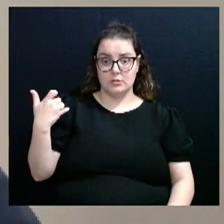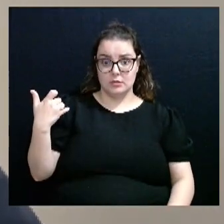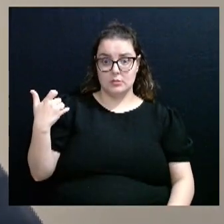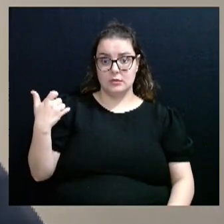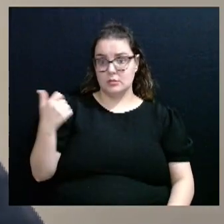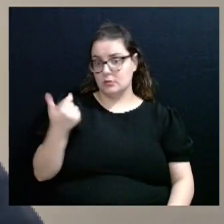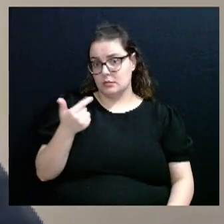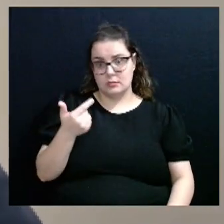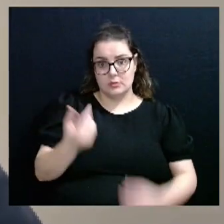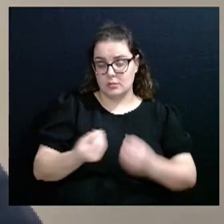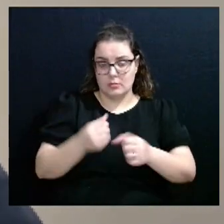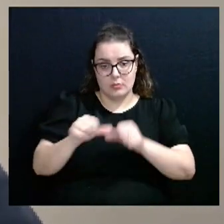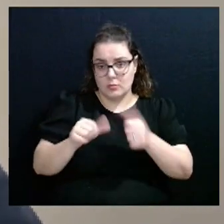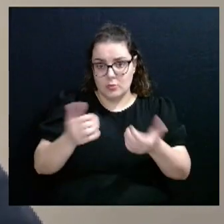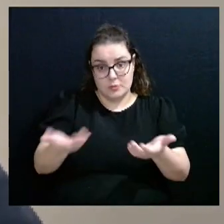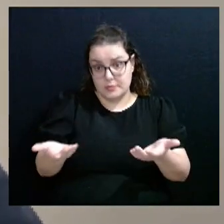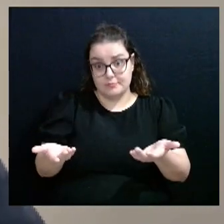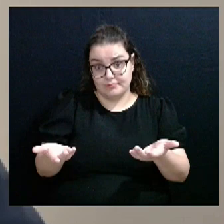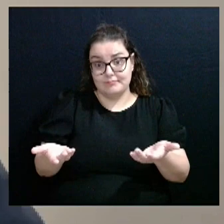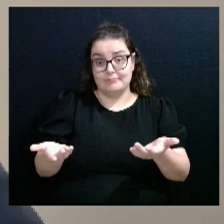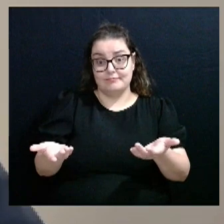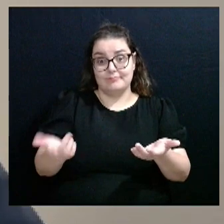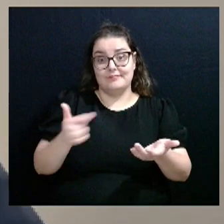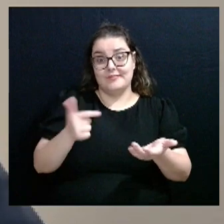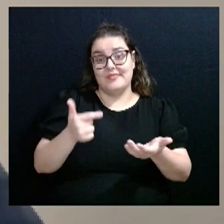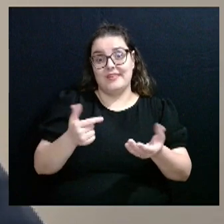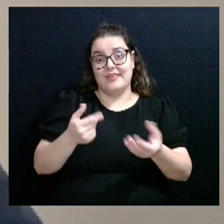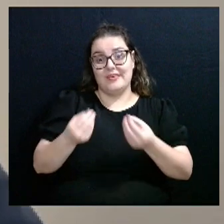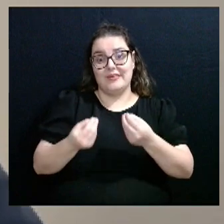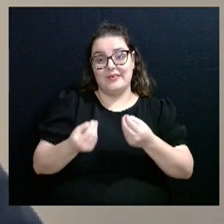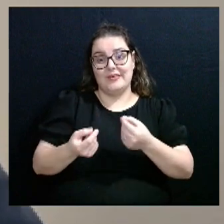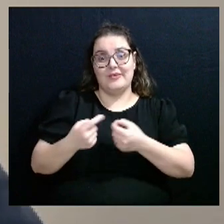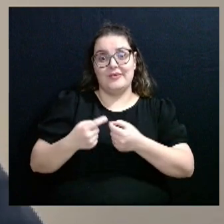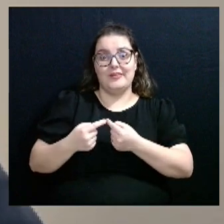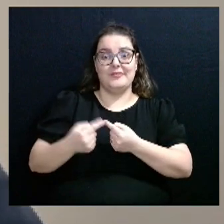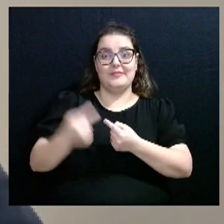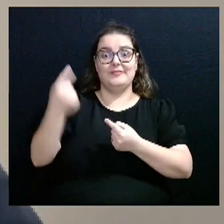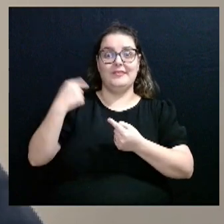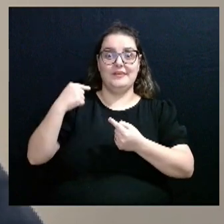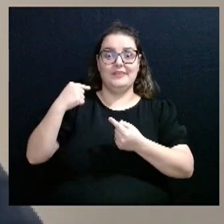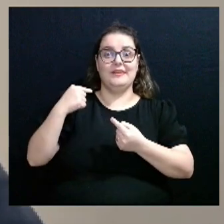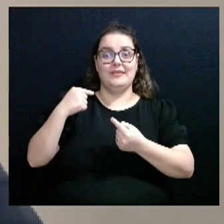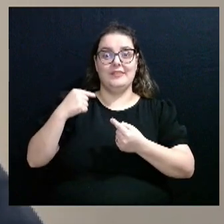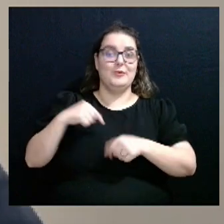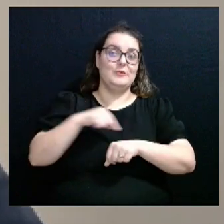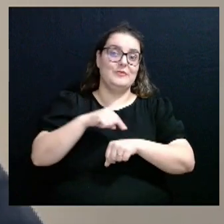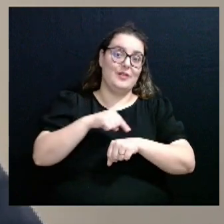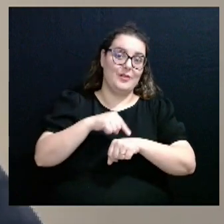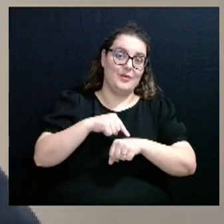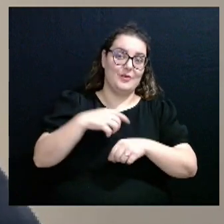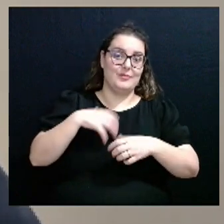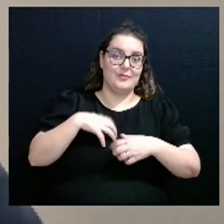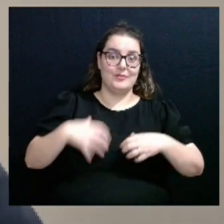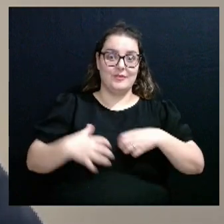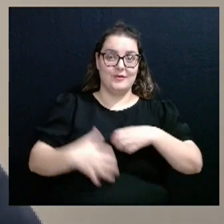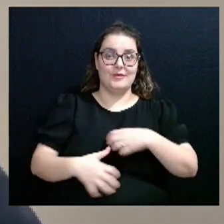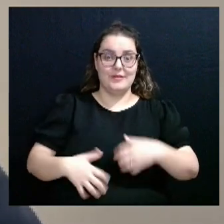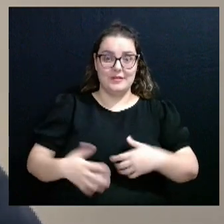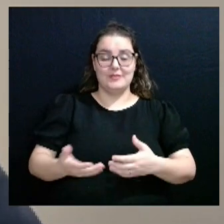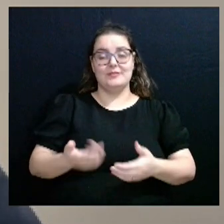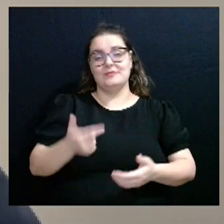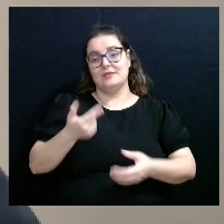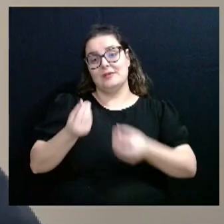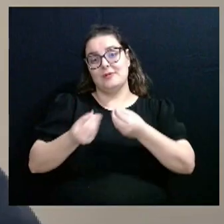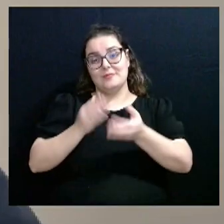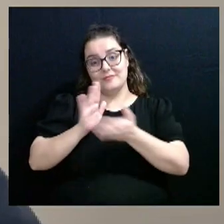né? Não dá para voltar o ponteiro do relógio para trás, né? Então não tem muito jeito de fugir da idade. E aí a